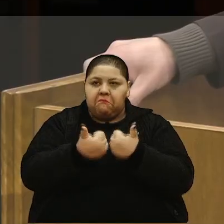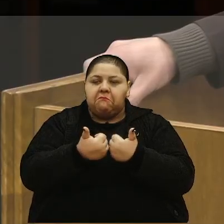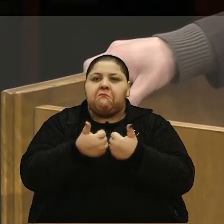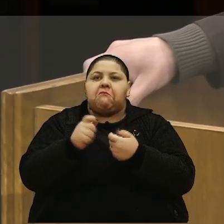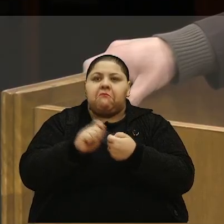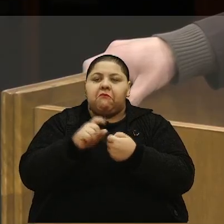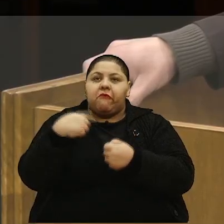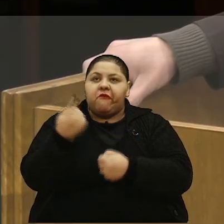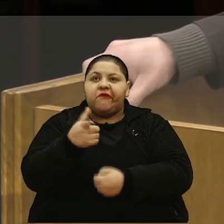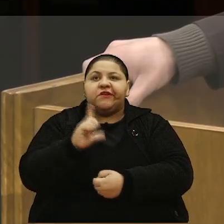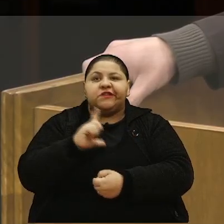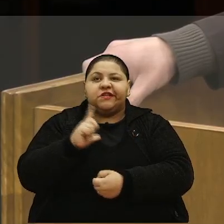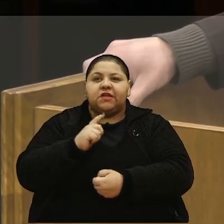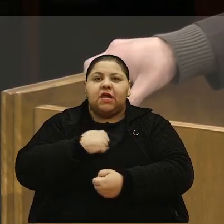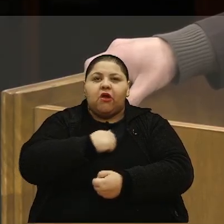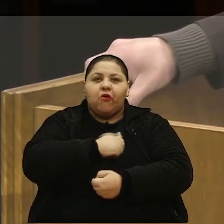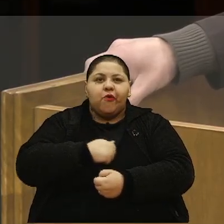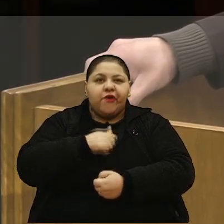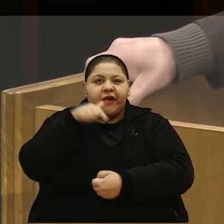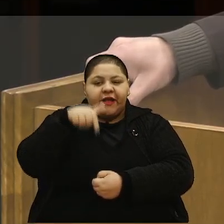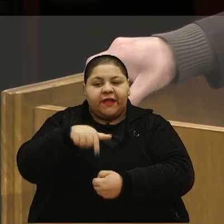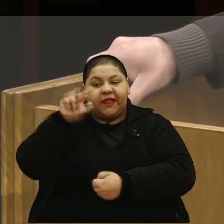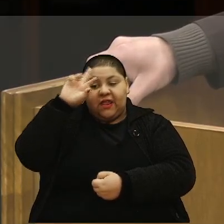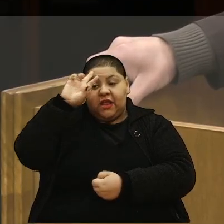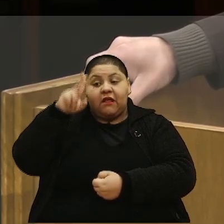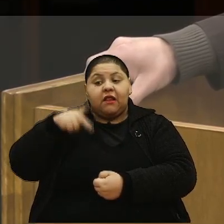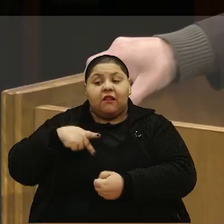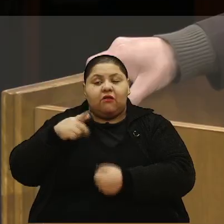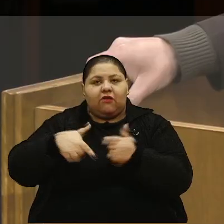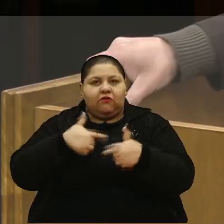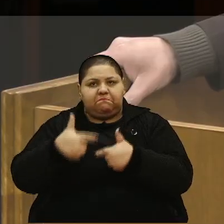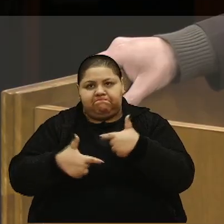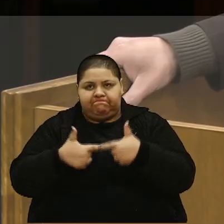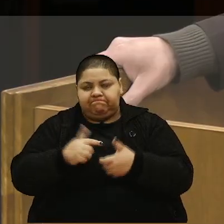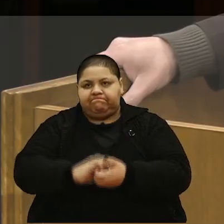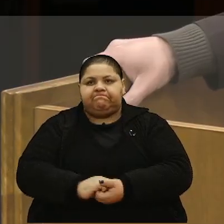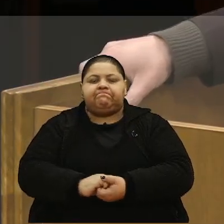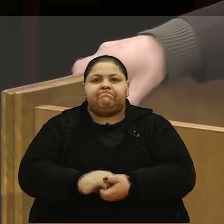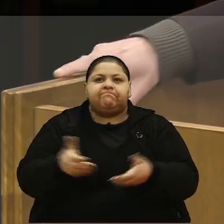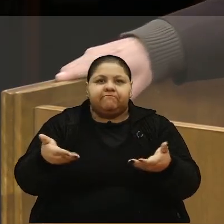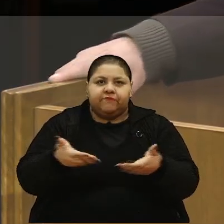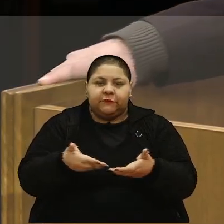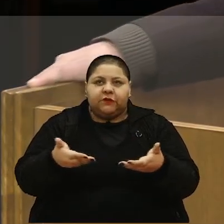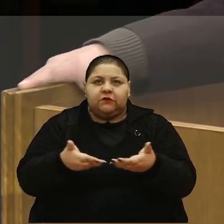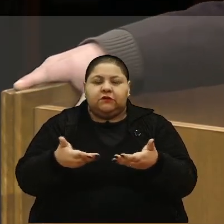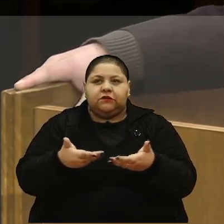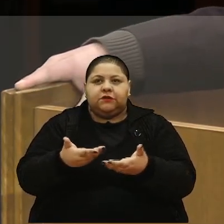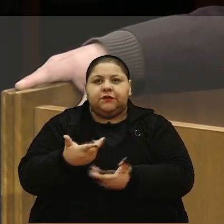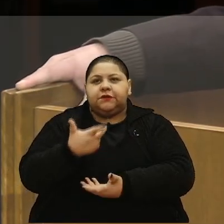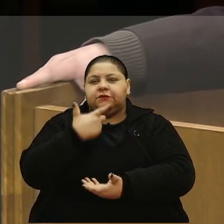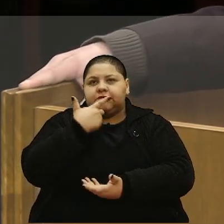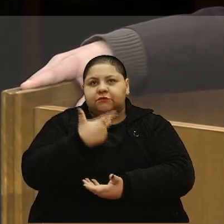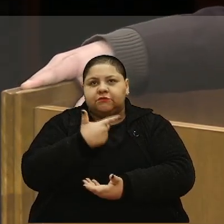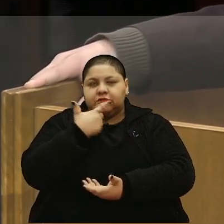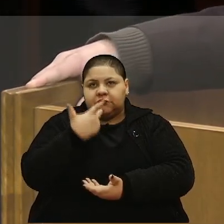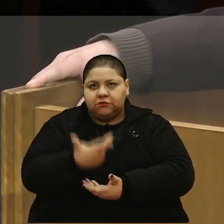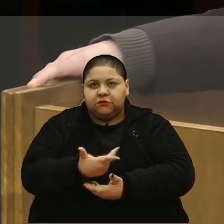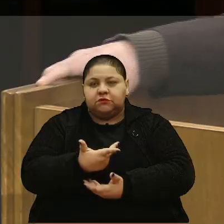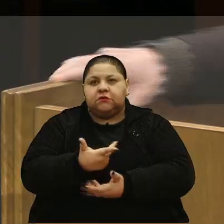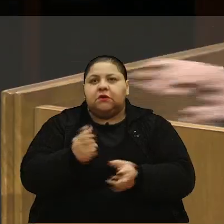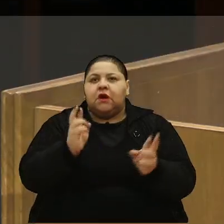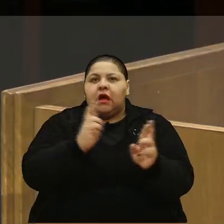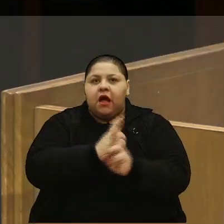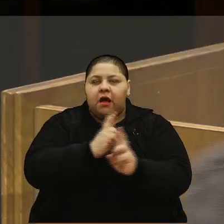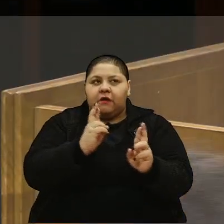feito, a gente tem que ter humildade de vir aqui reconhecer esse trabalho. E hoje as minhas considerações são em